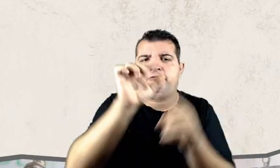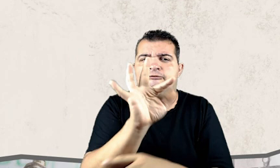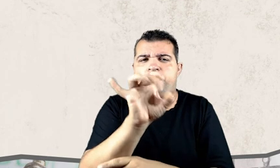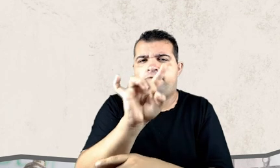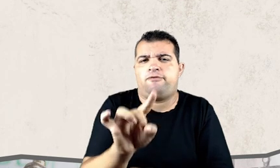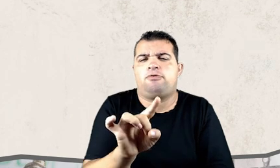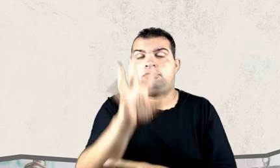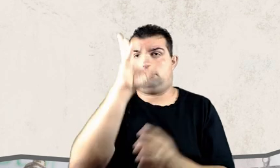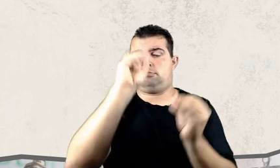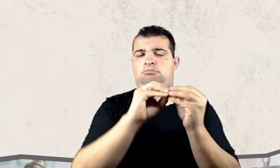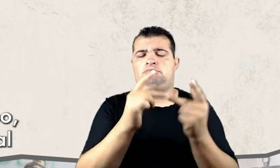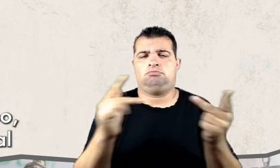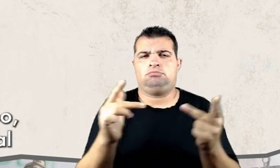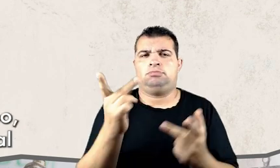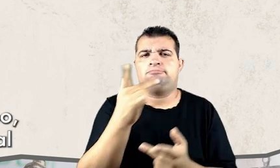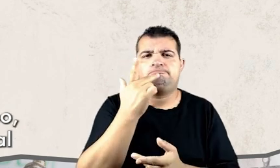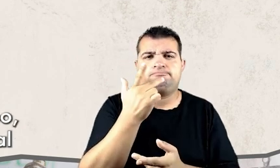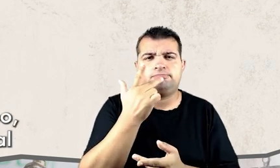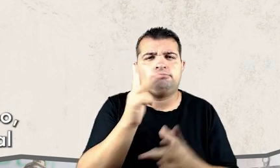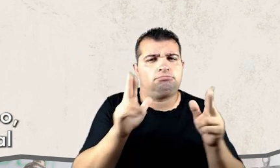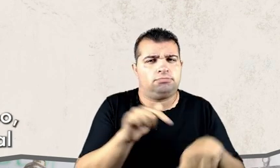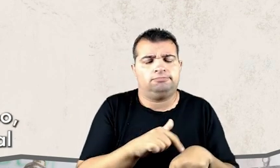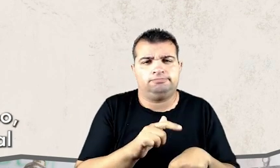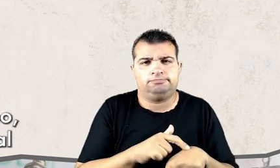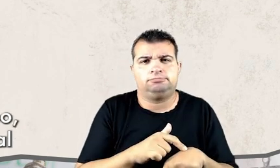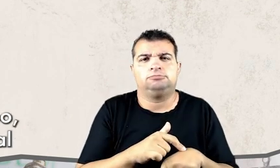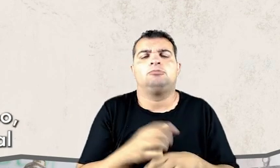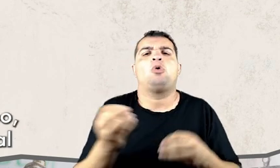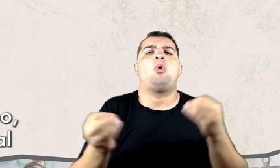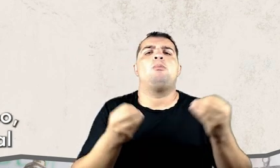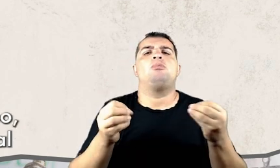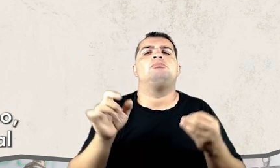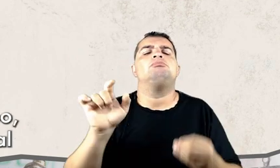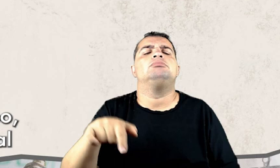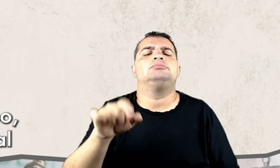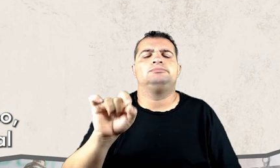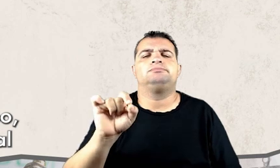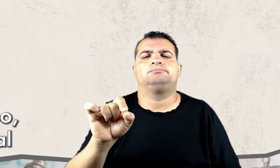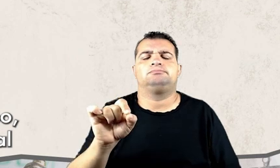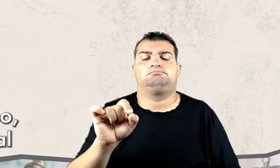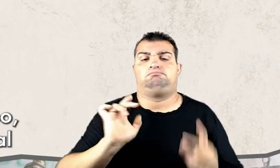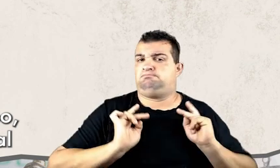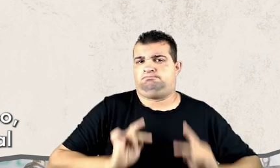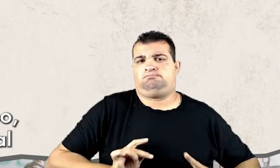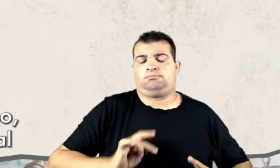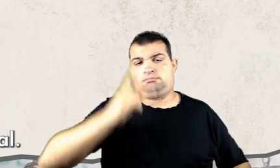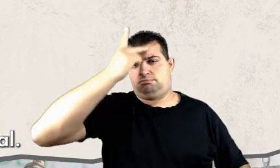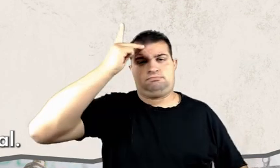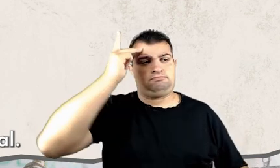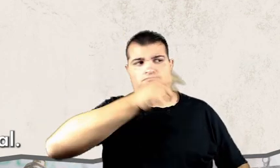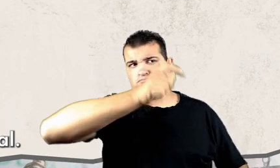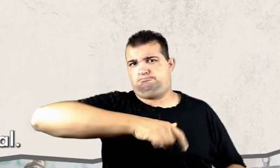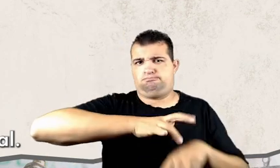fé, da subjetividade. E aí ele traz, ao mesmo tempo, um sentido que era individual